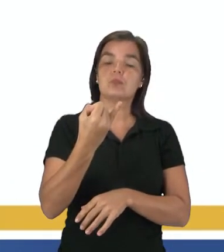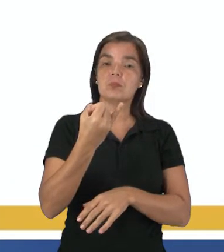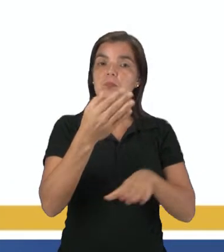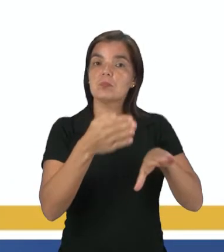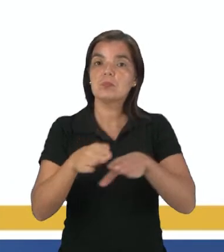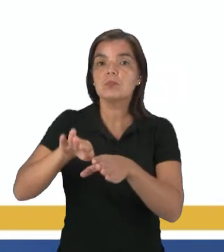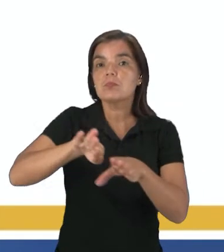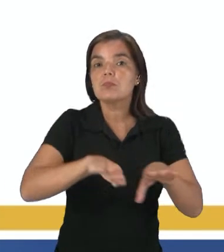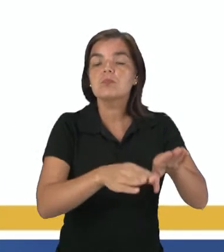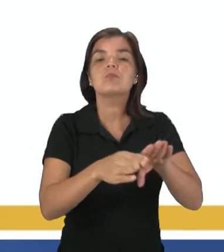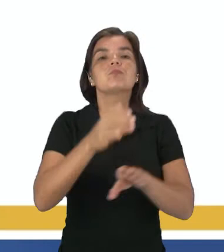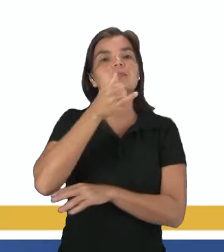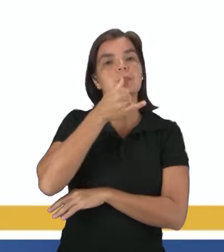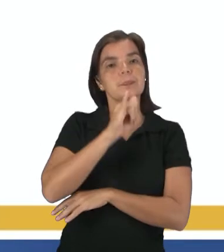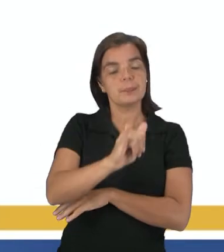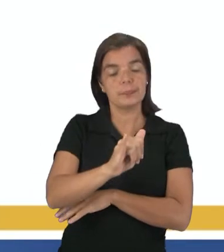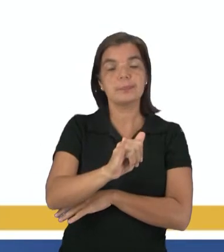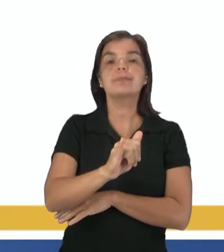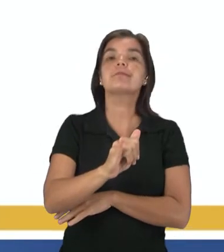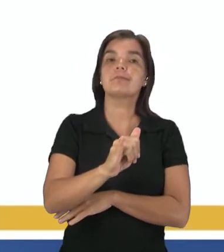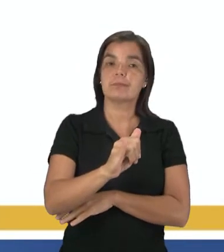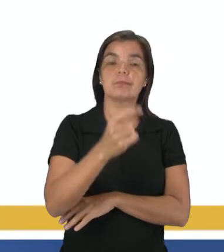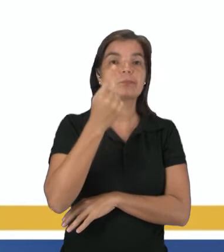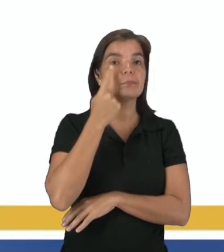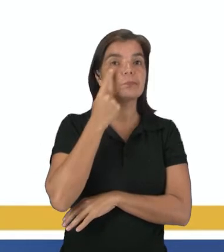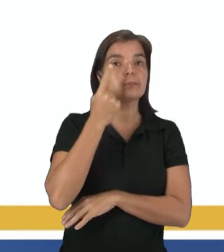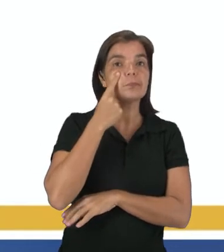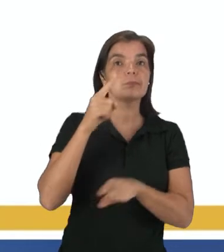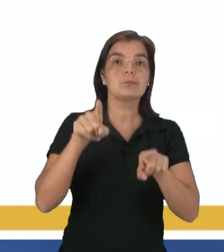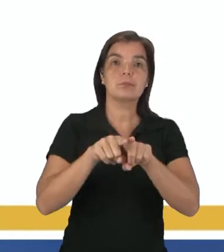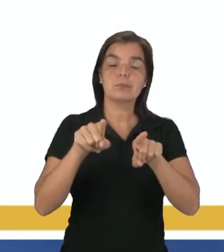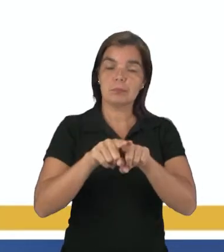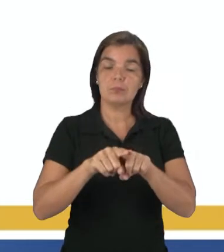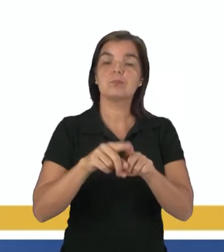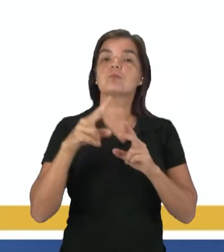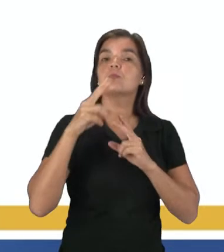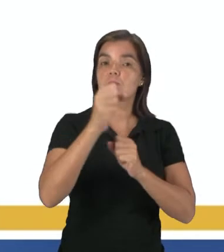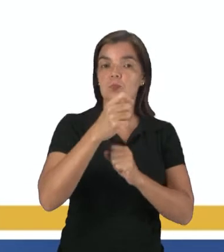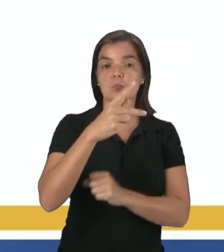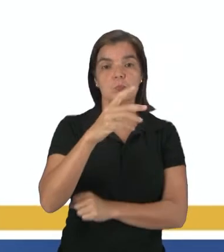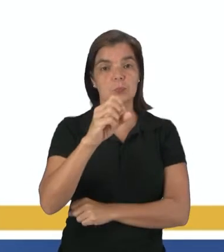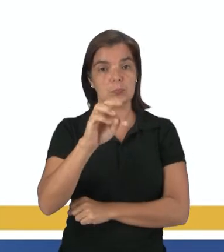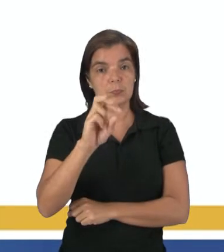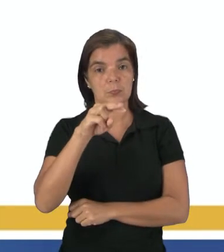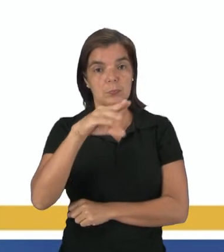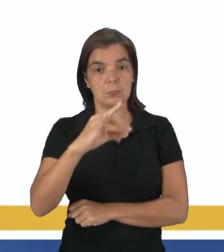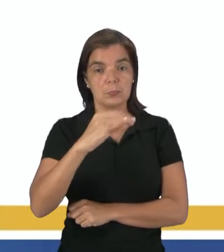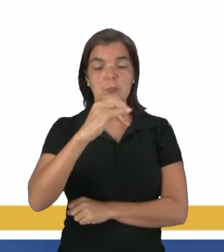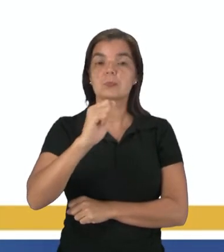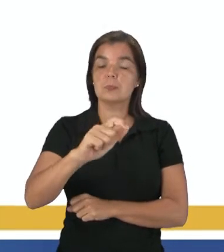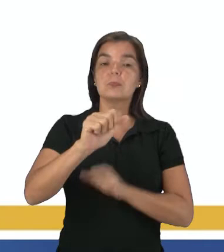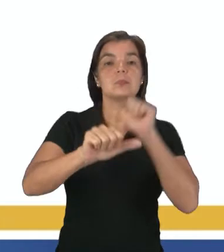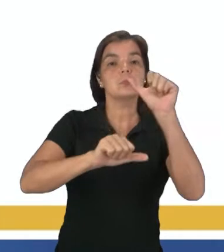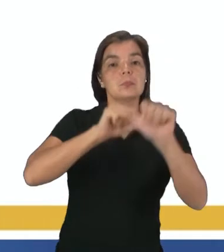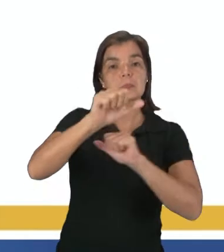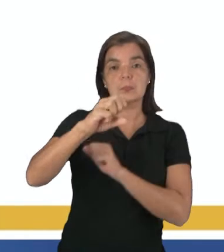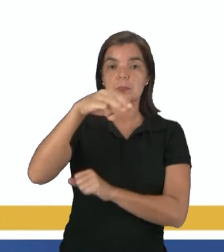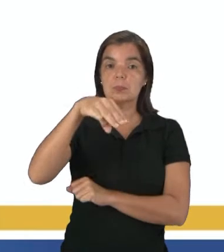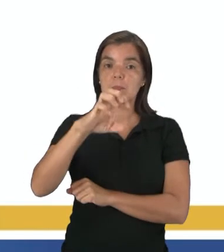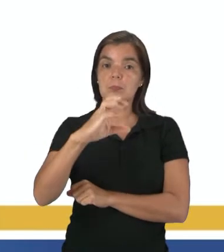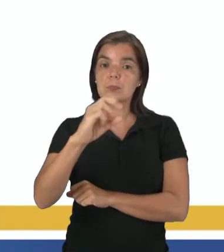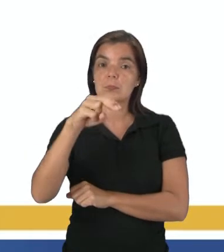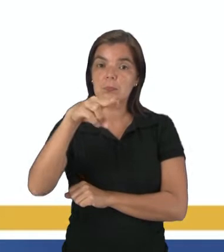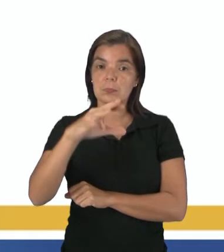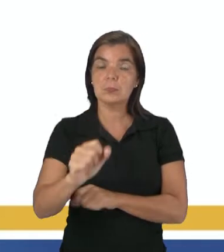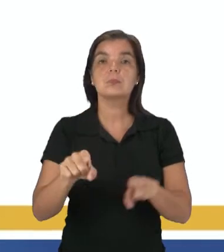esse movimento, para gerar energia elétrica. Ó. É vista aí a energia potencial, que é a da água, que se transforma em energia mecânica, e